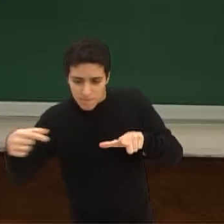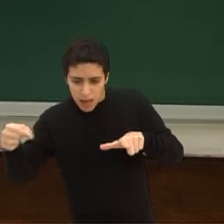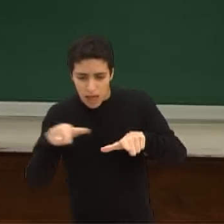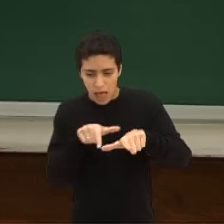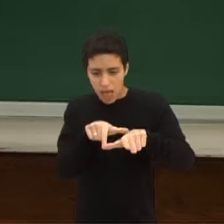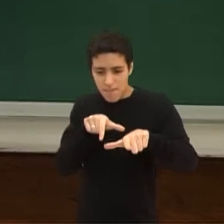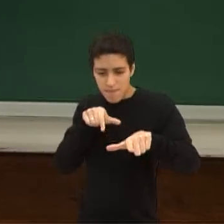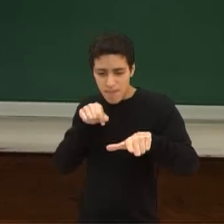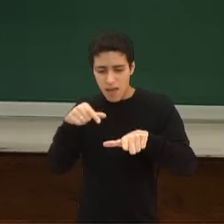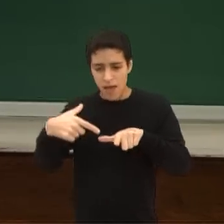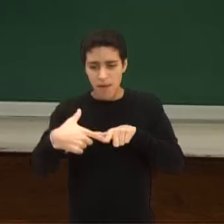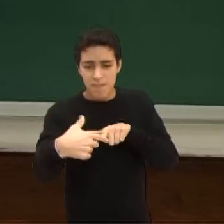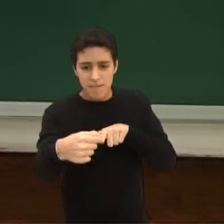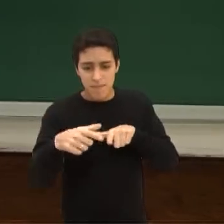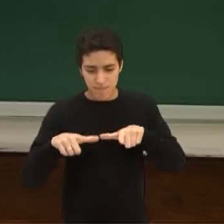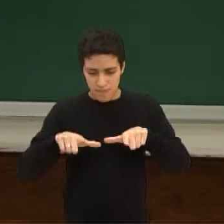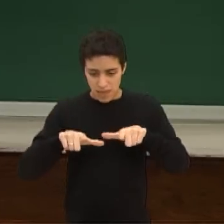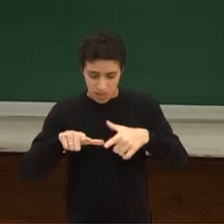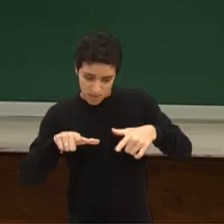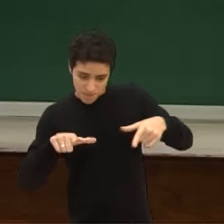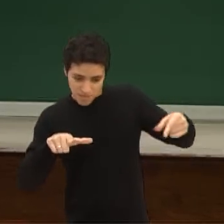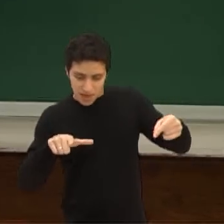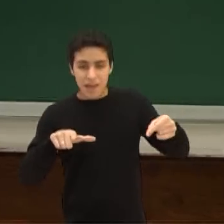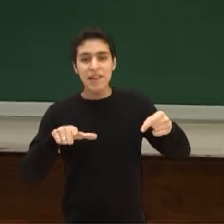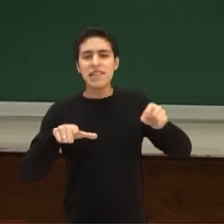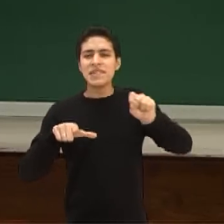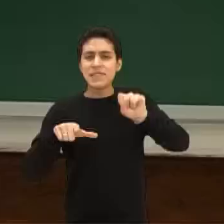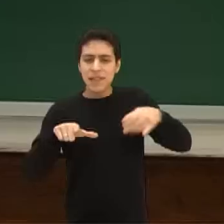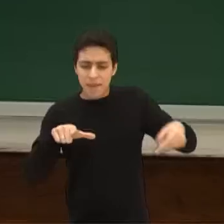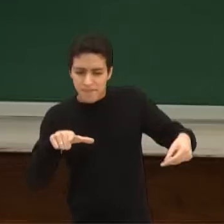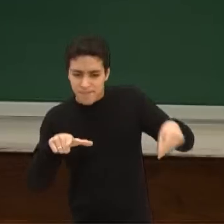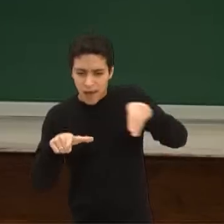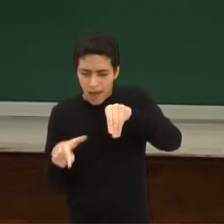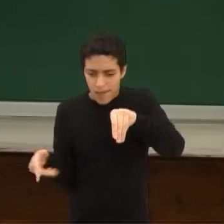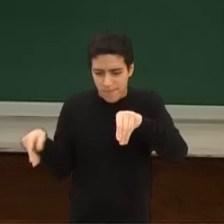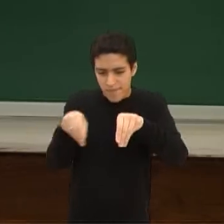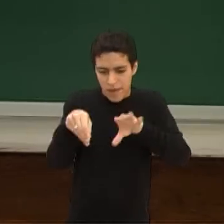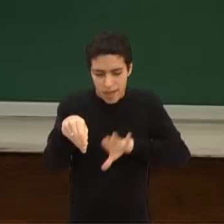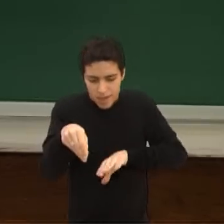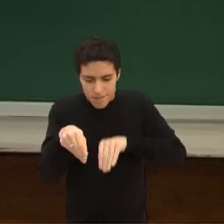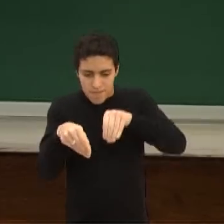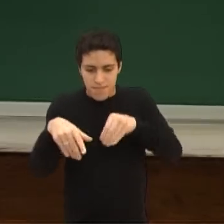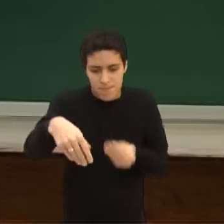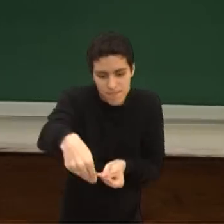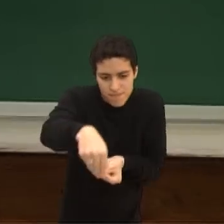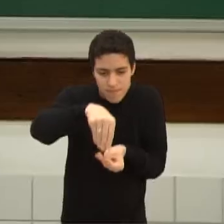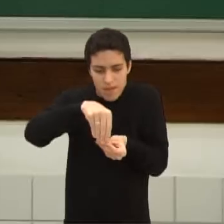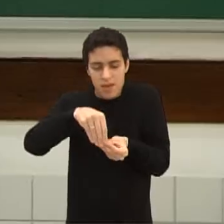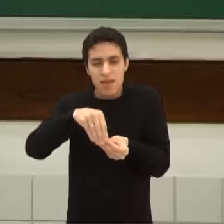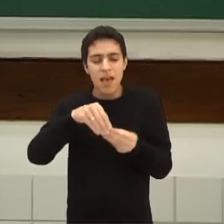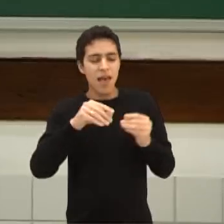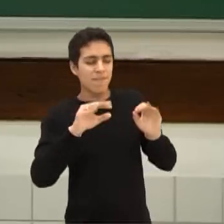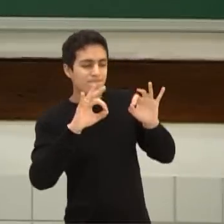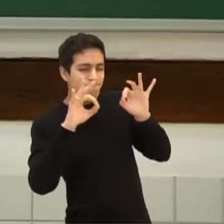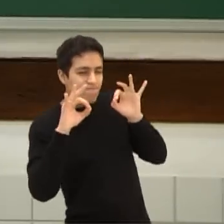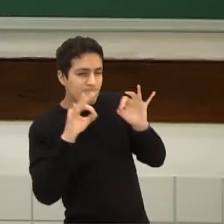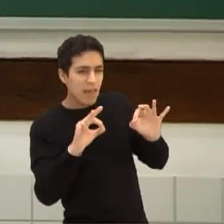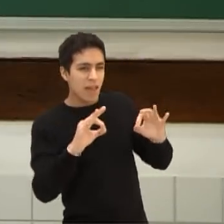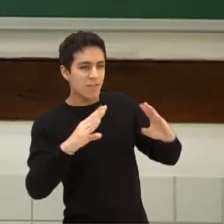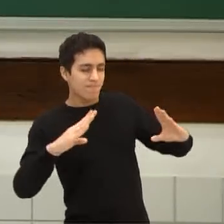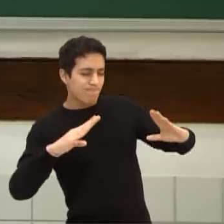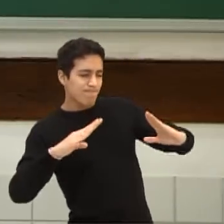faces laterais são triângulos, que se a gente montar vai formar uma pirâmide. E aí,